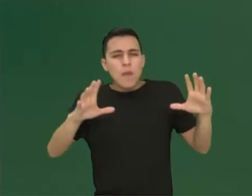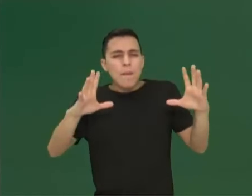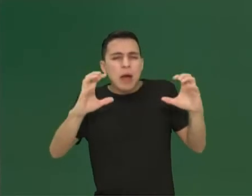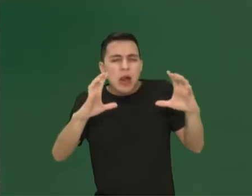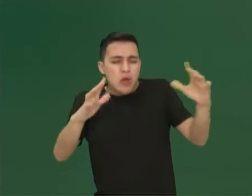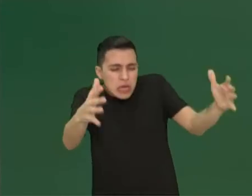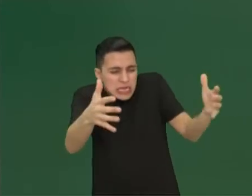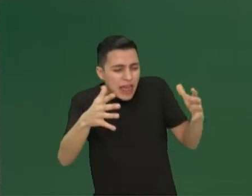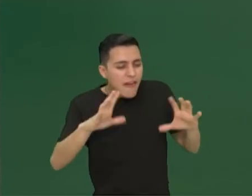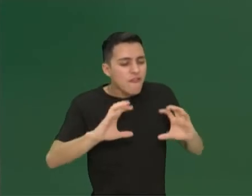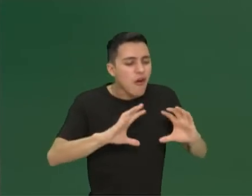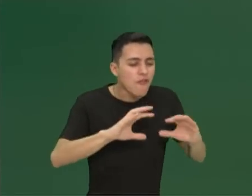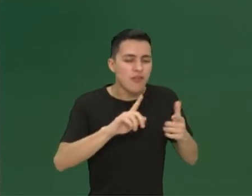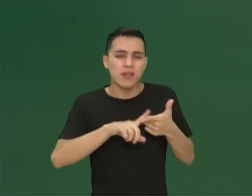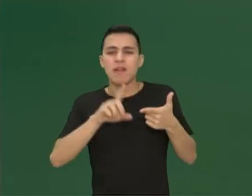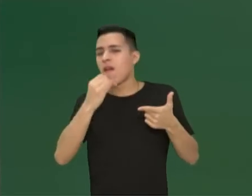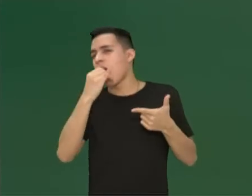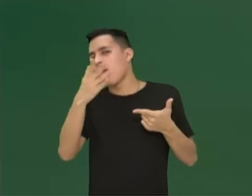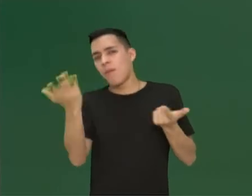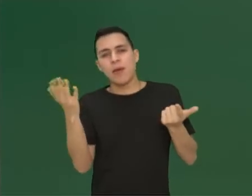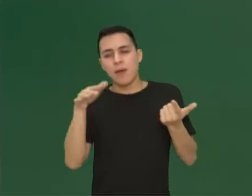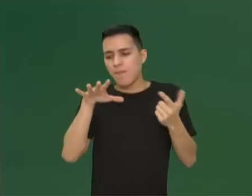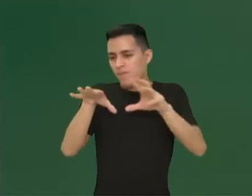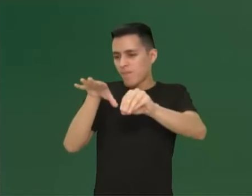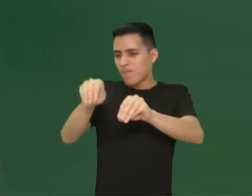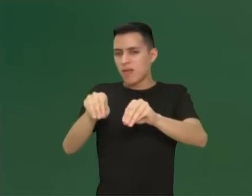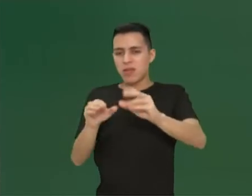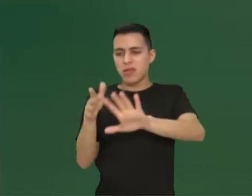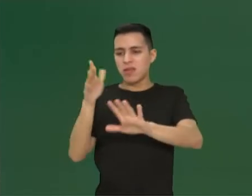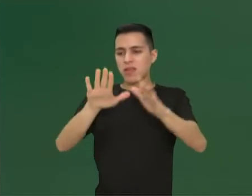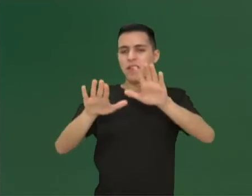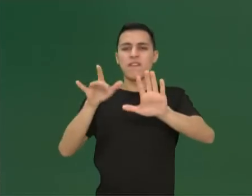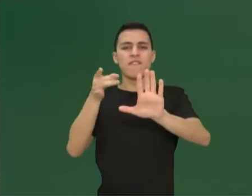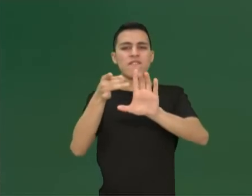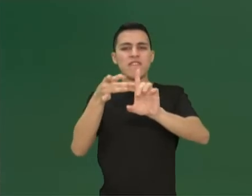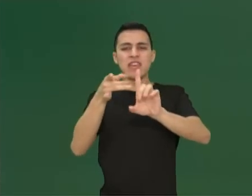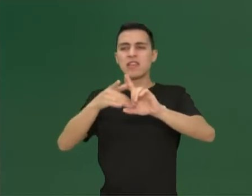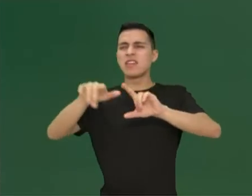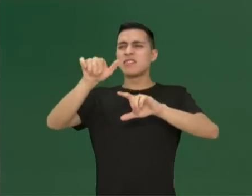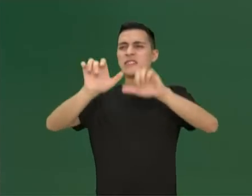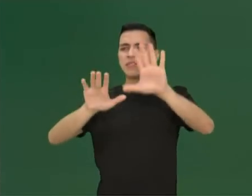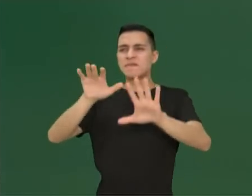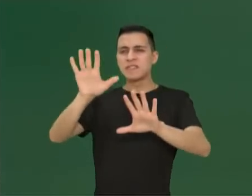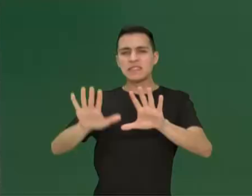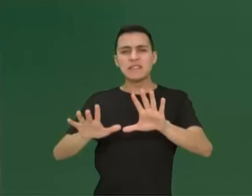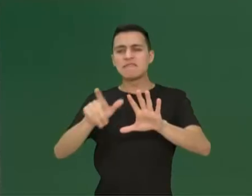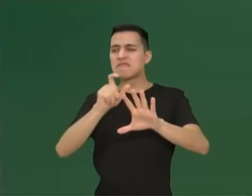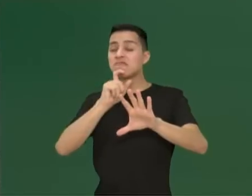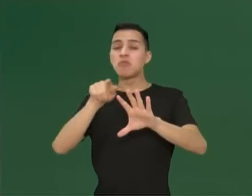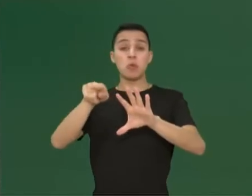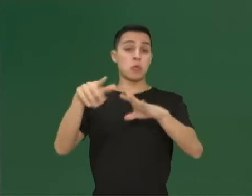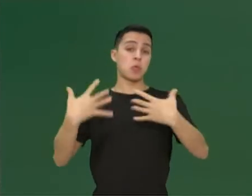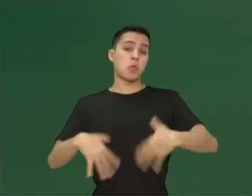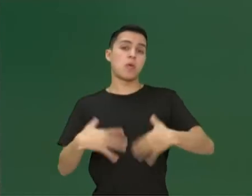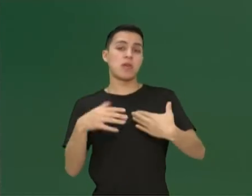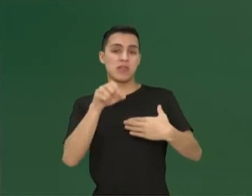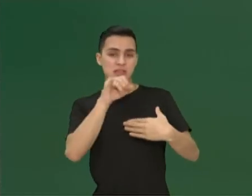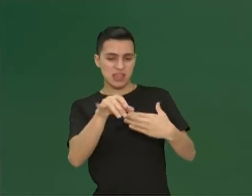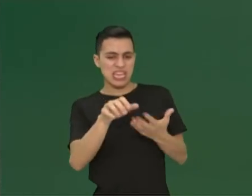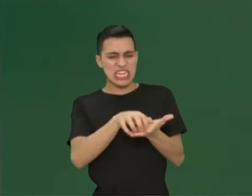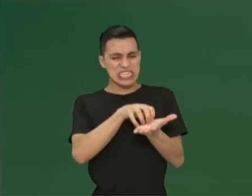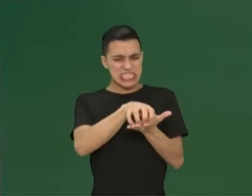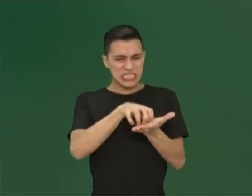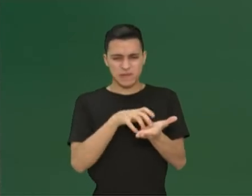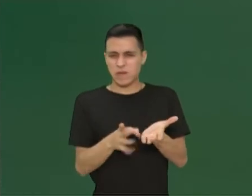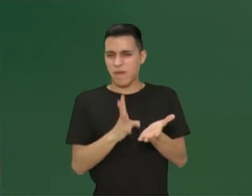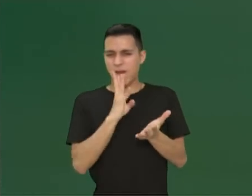fofinho. Se você coloca a mão, por exemplo, num vidro, você sente que é liso, mas é gelado. Se você coloca a mão numa lixa, sabe